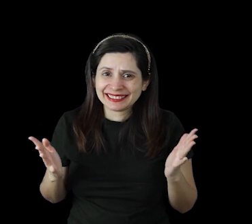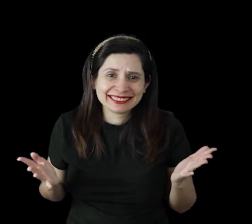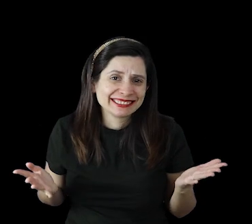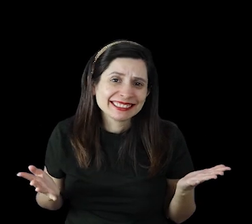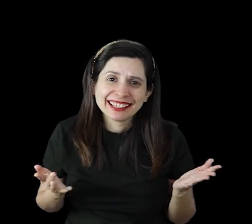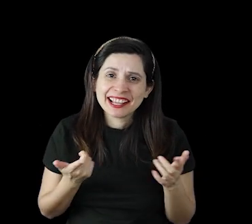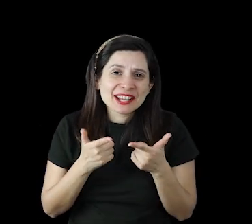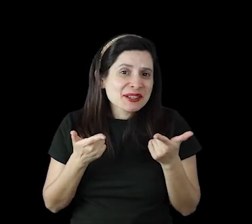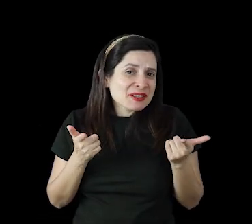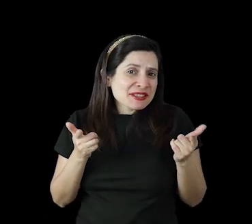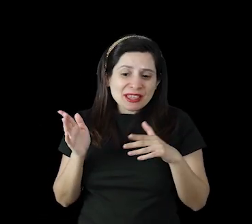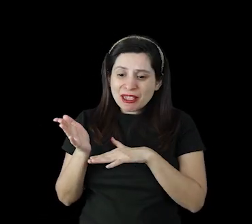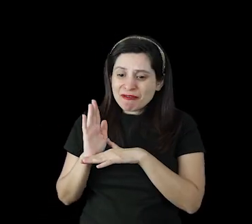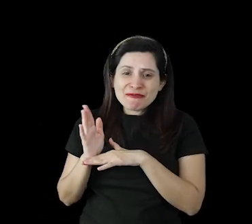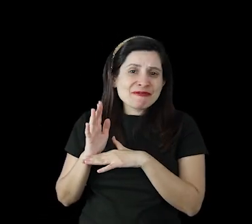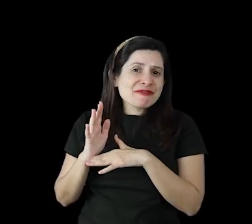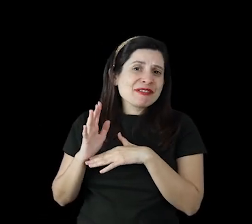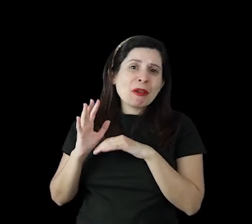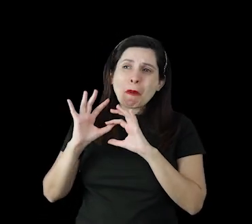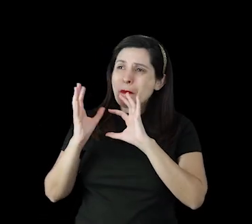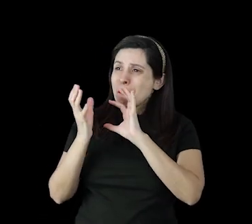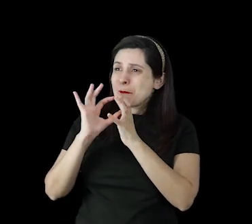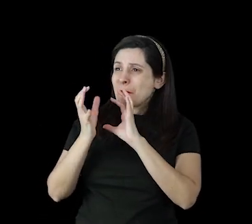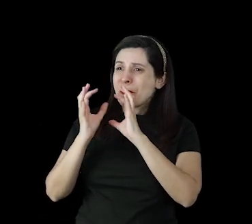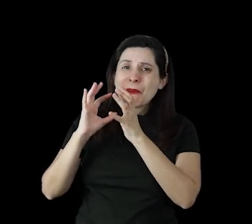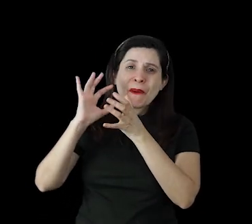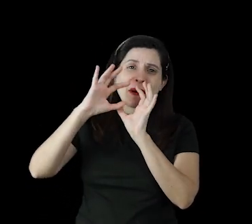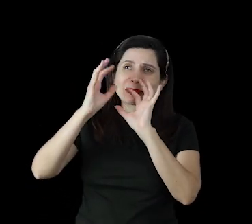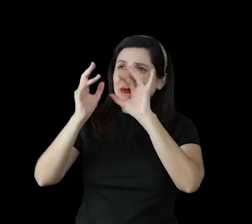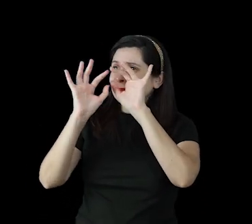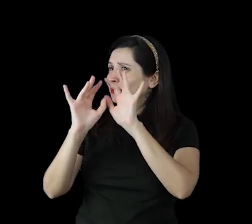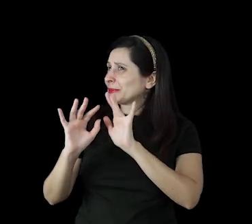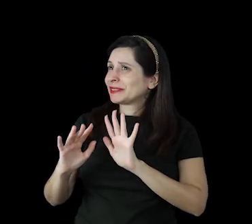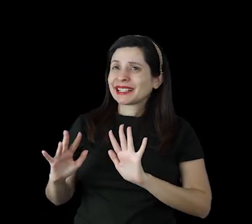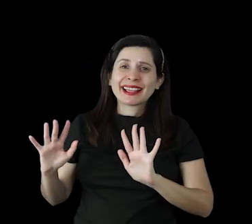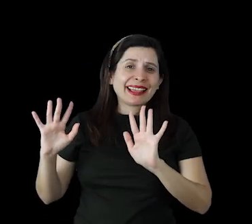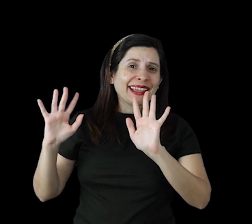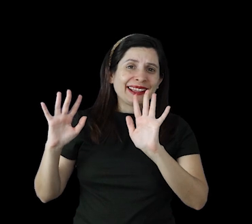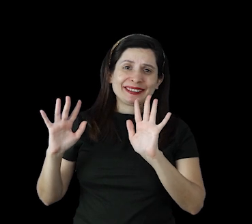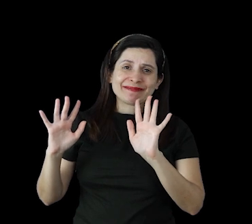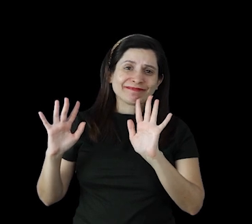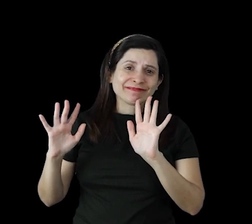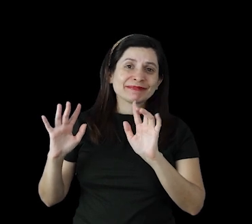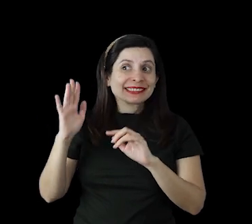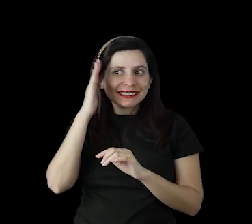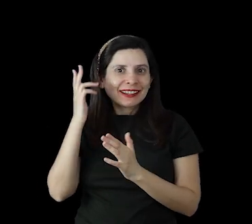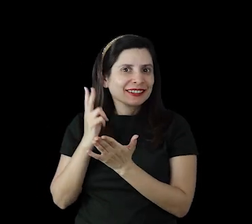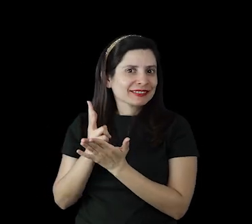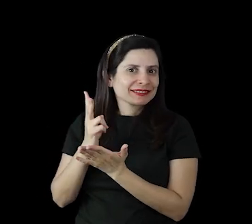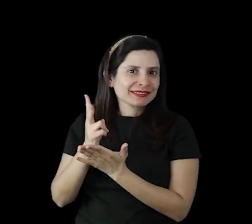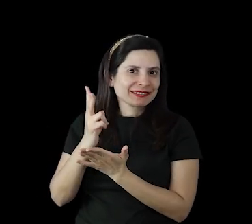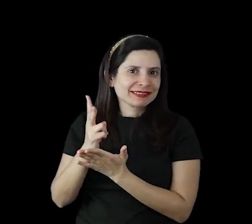não tem fim, né? Uma bola de neve é só para dar um final, porque a gente sabe que a coisa continua,